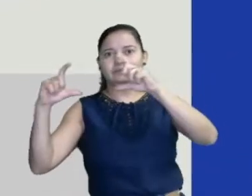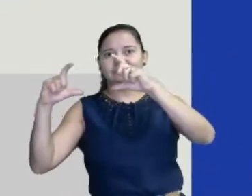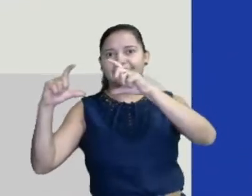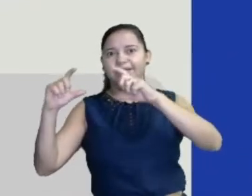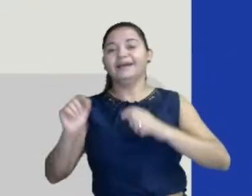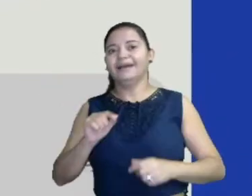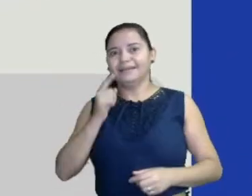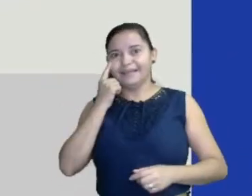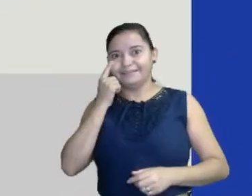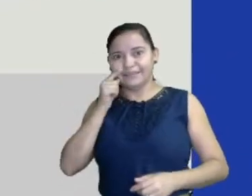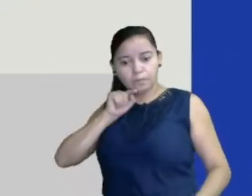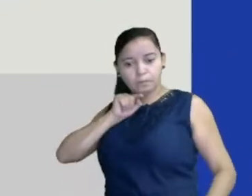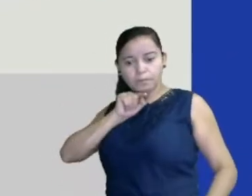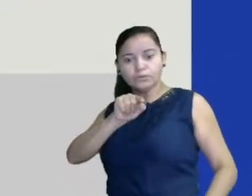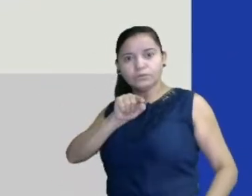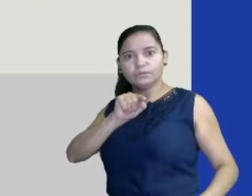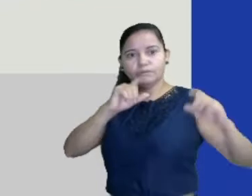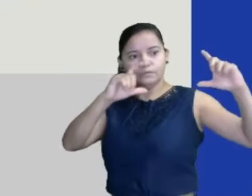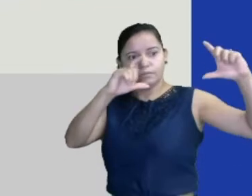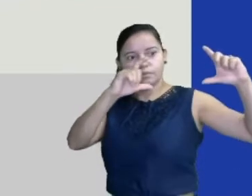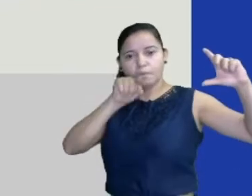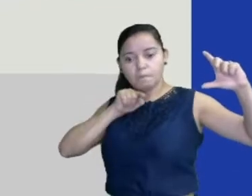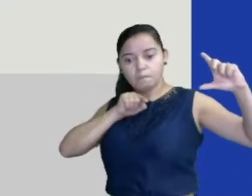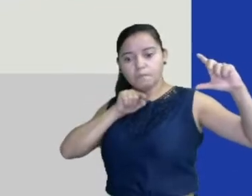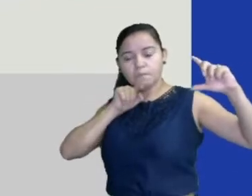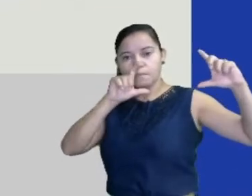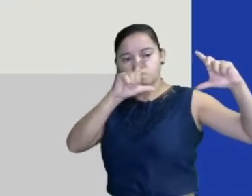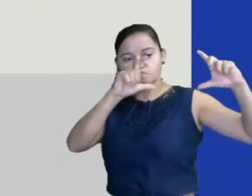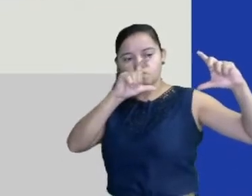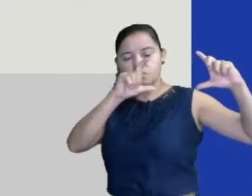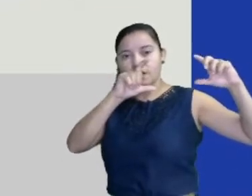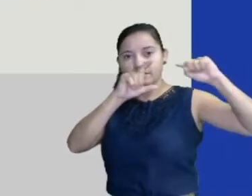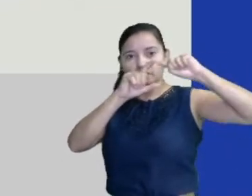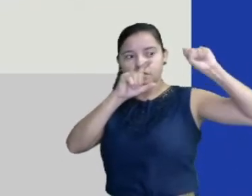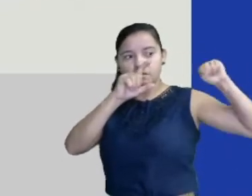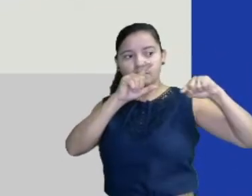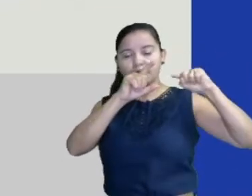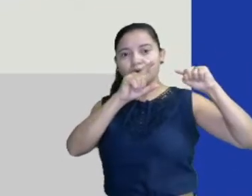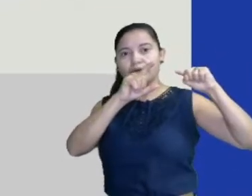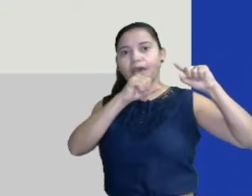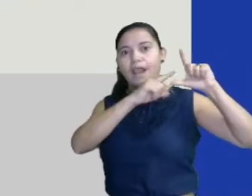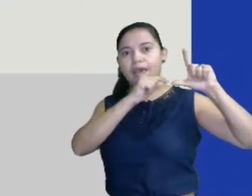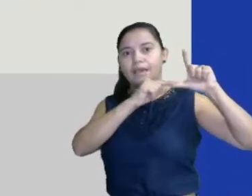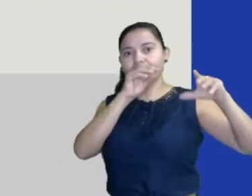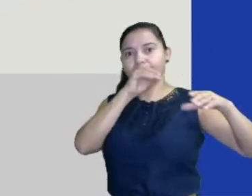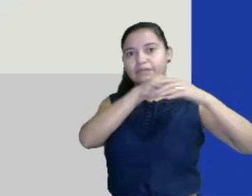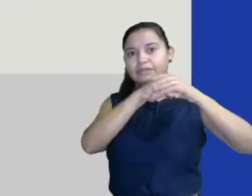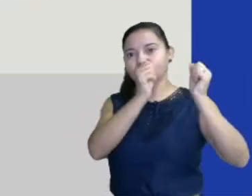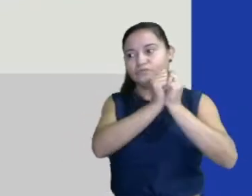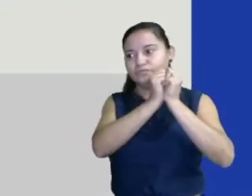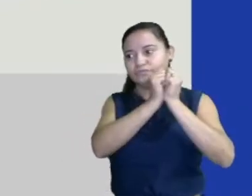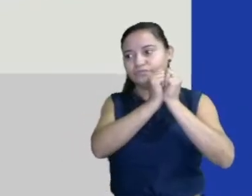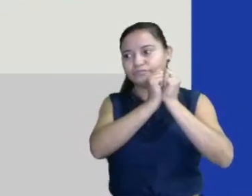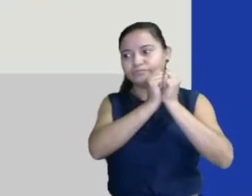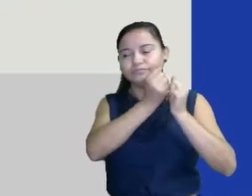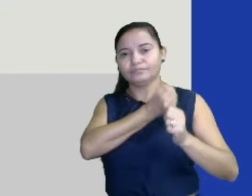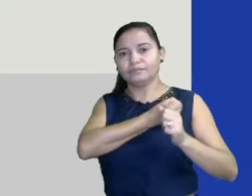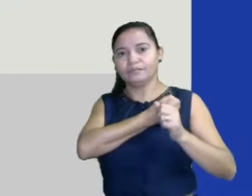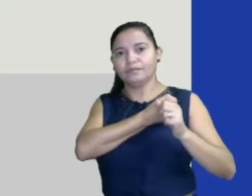é o sinal de multiplicação também para quando a gente tiver trabalhando com letras pra gente não confundir o